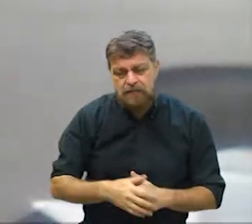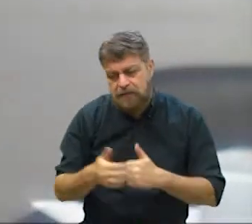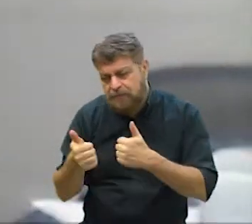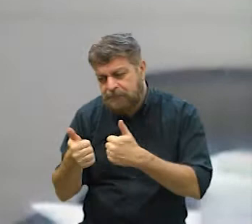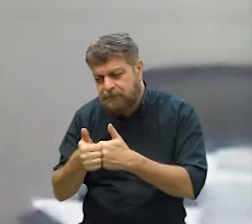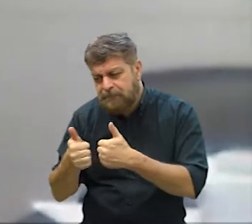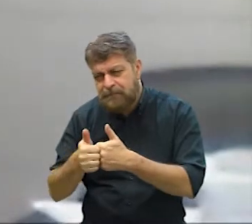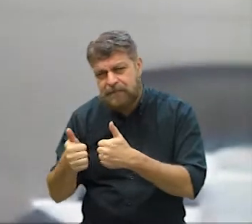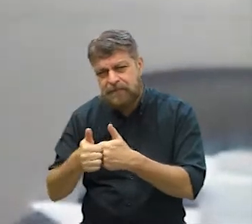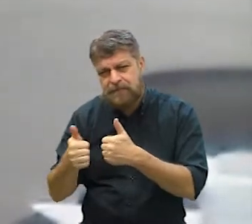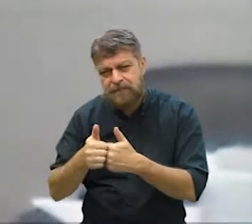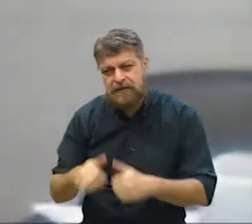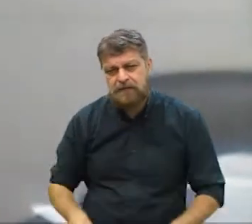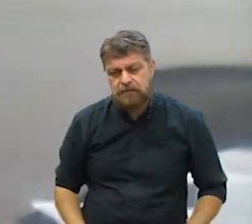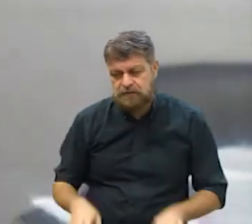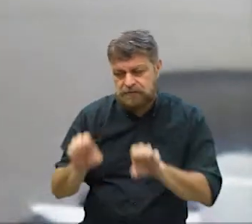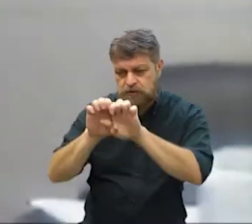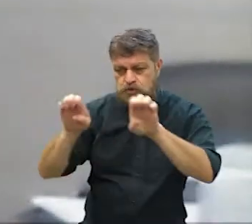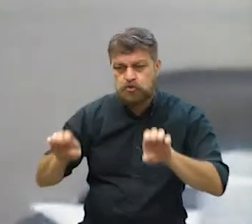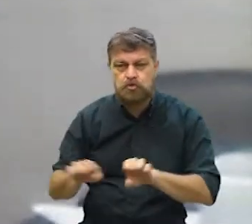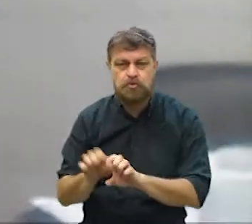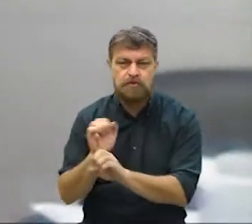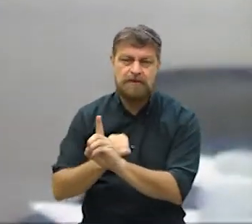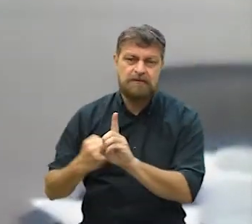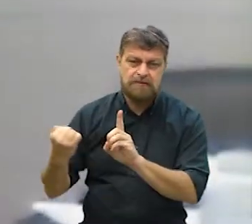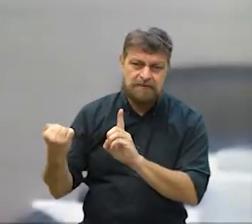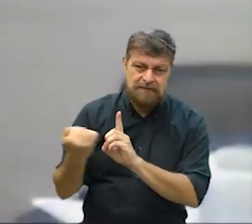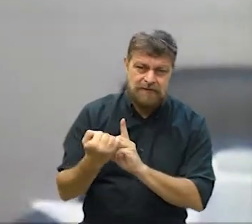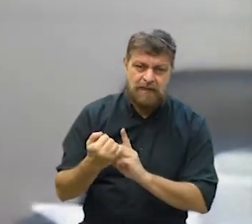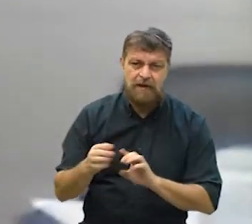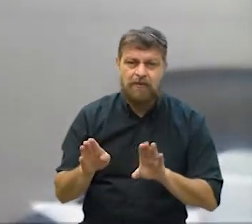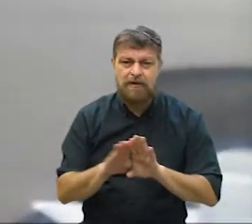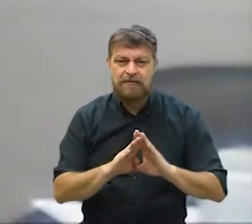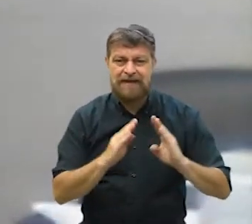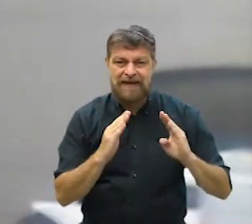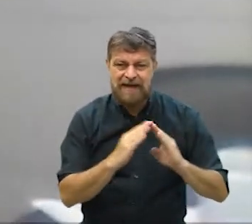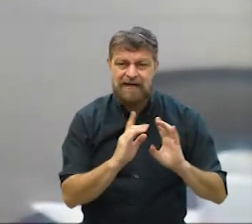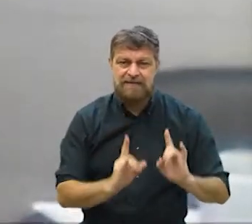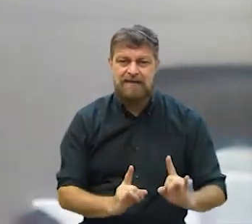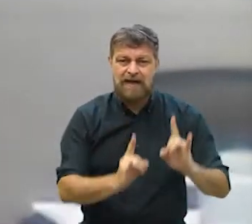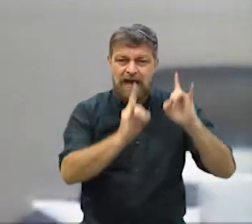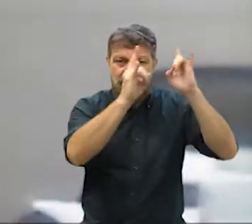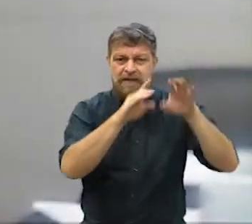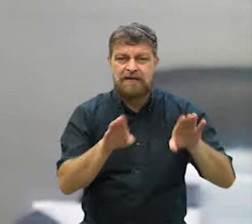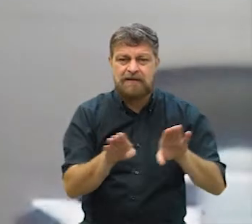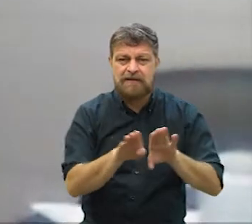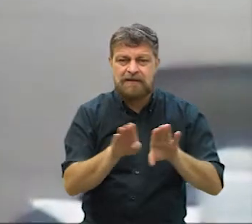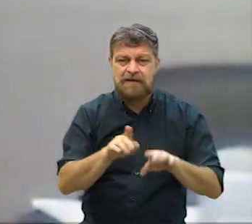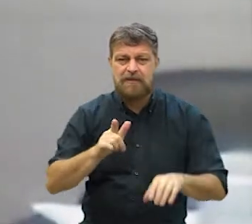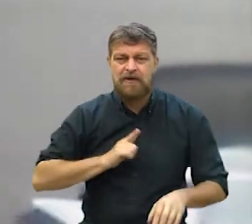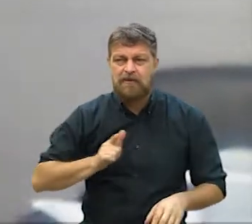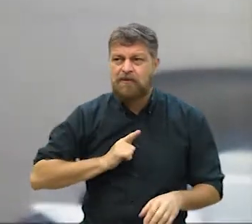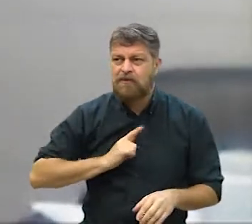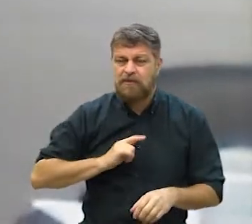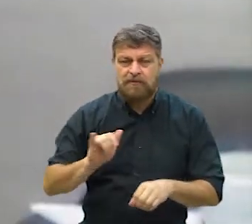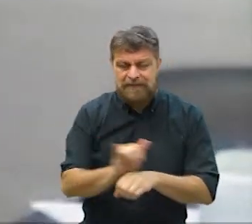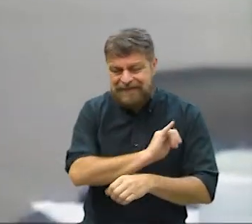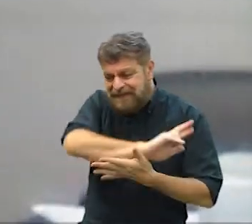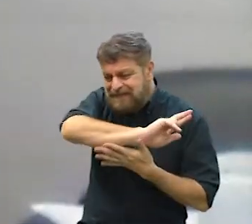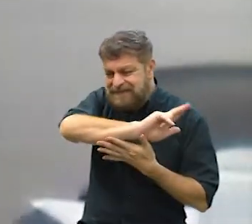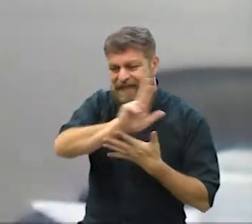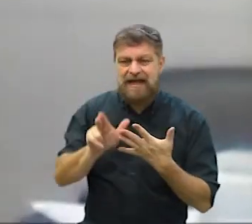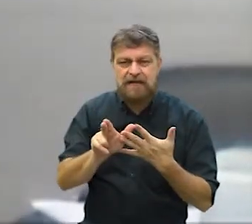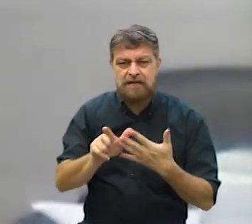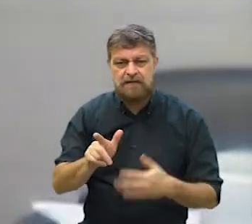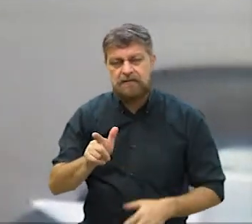um terreno mais próximo de equipamentos sociais, e casas e apartamentos também com uma outra